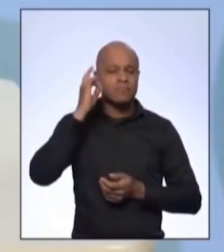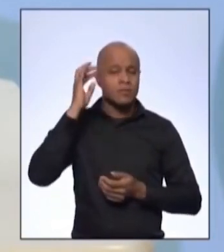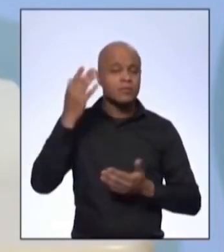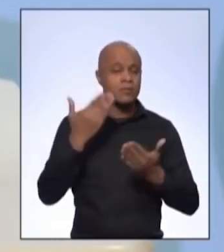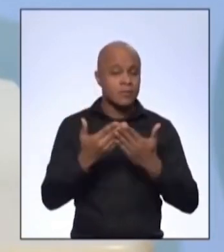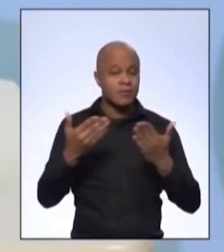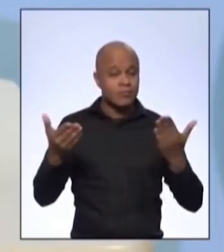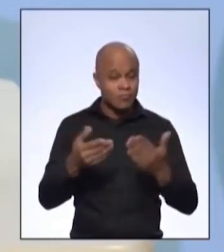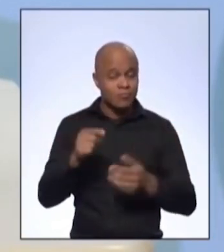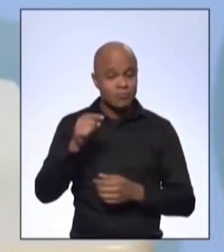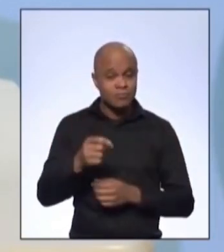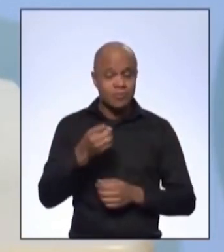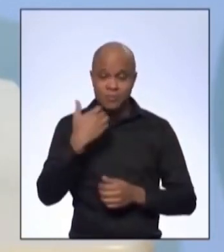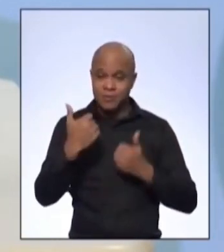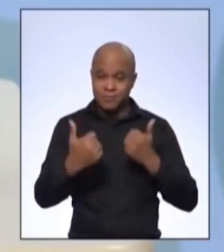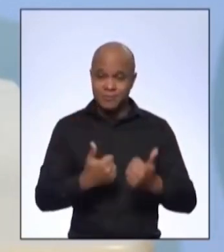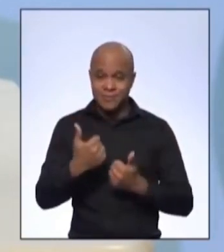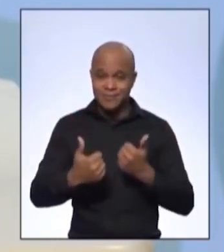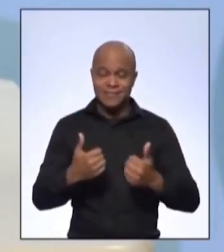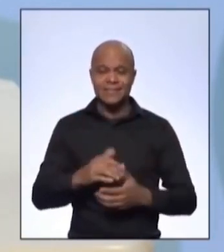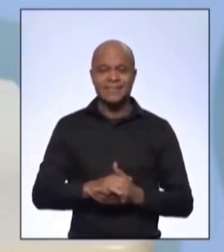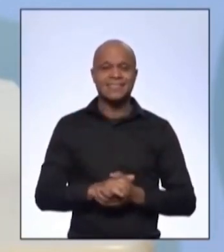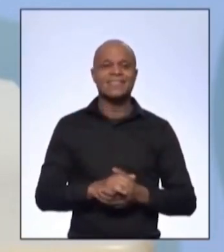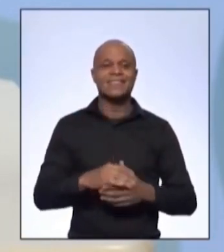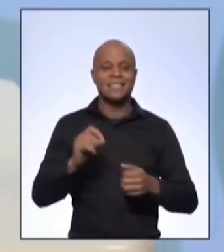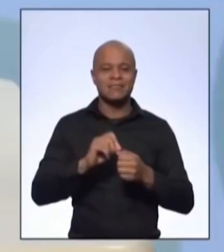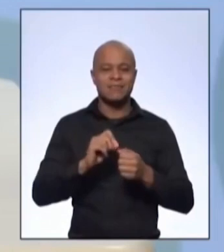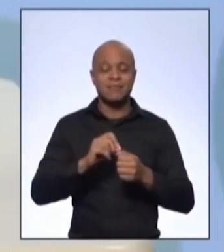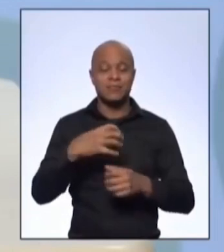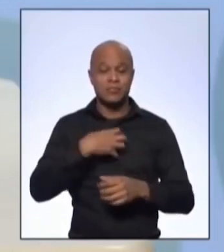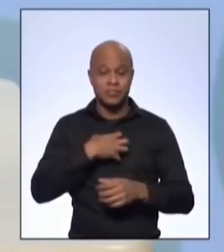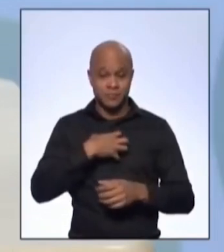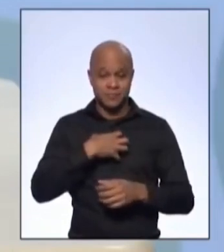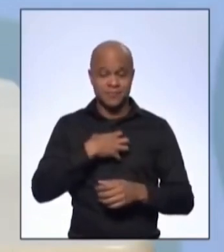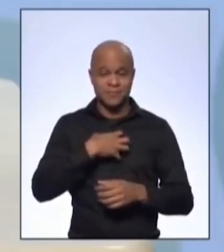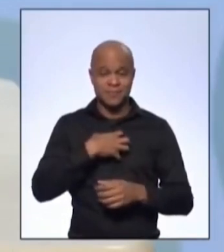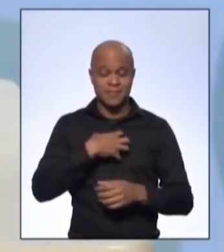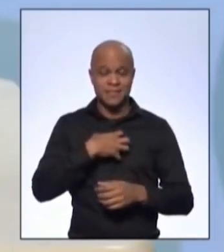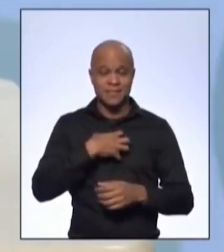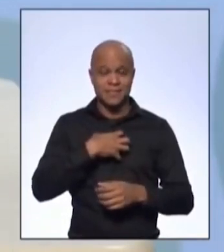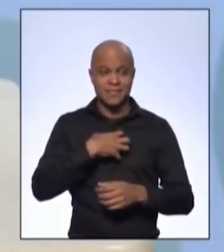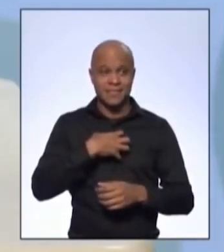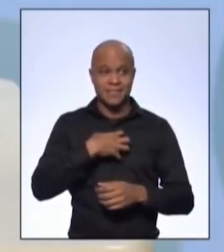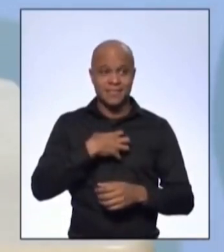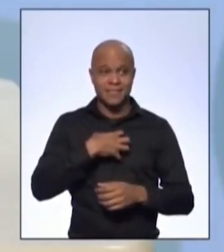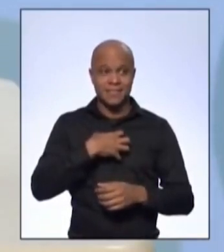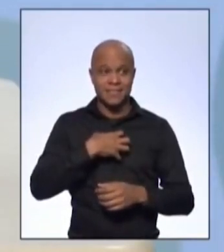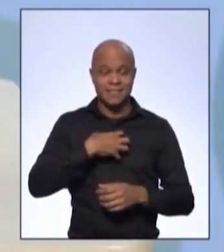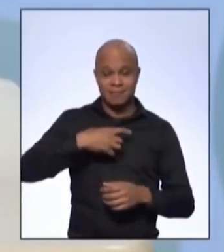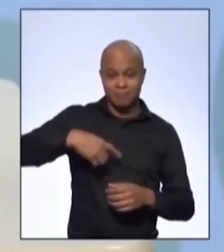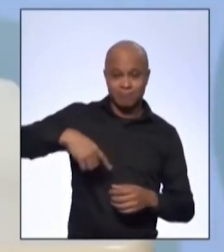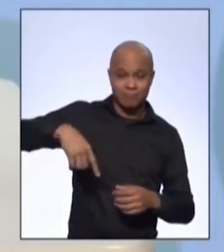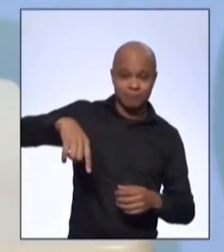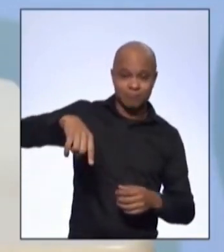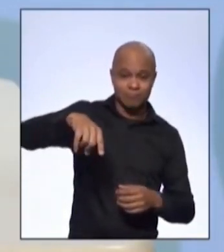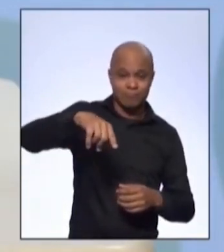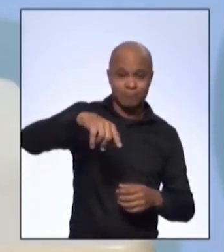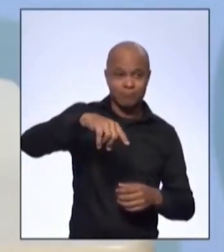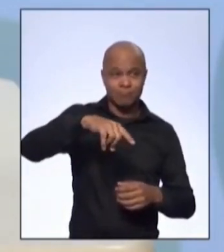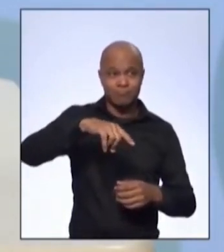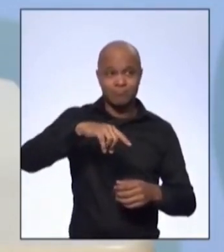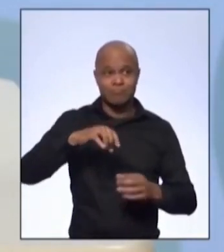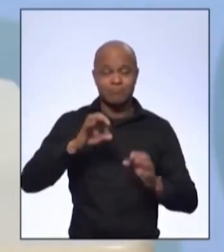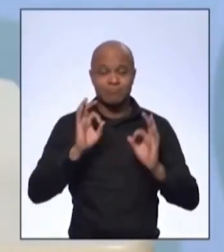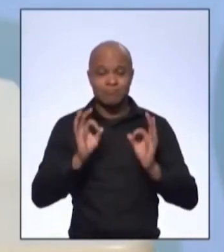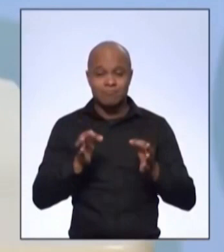aula de hoje, tá bom? Então, eu estou imaginando a corrente convencional. Quando ela percorre o meu circuito, ela chega até essa partezinha aqui.